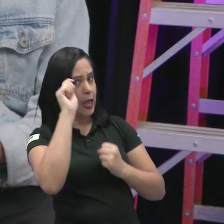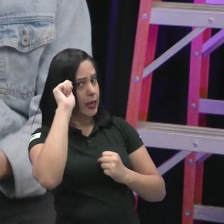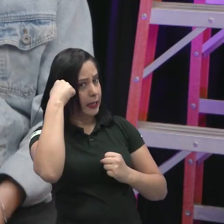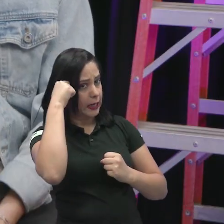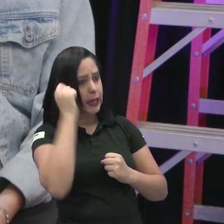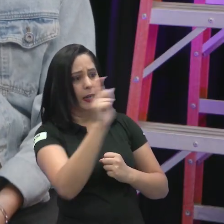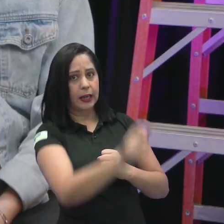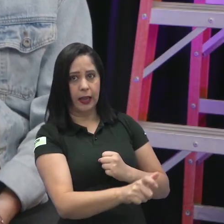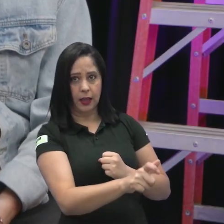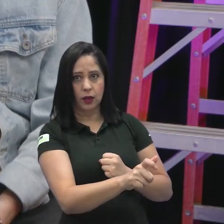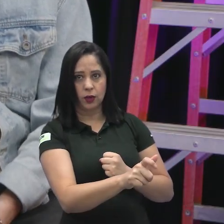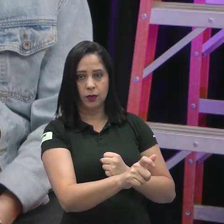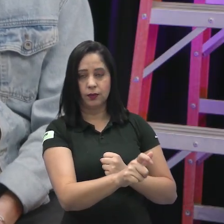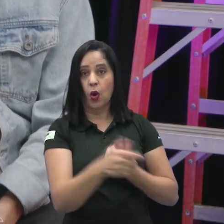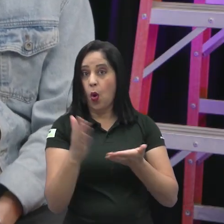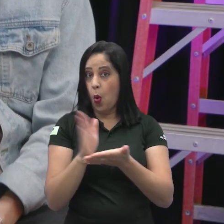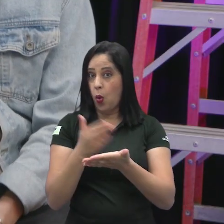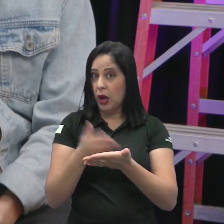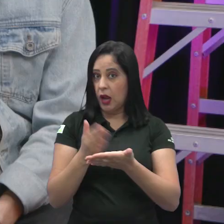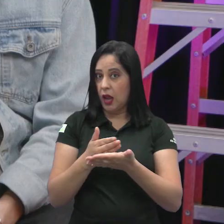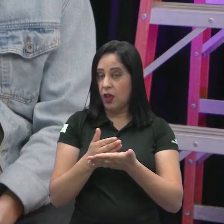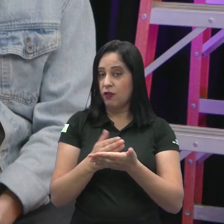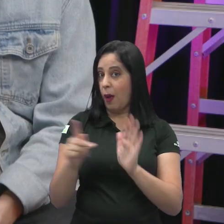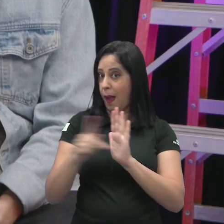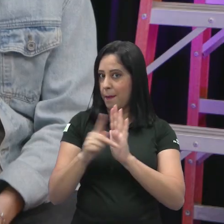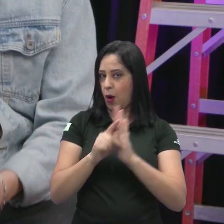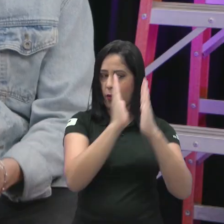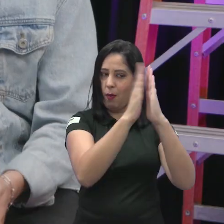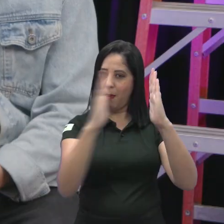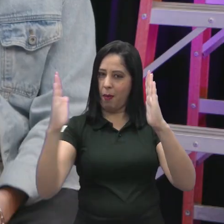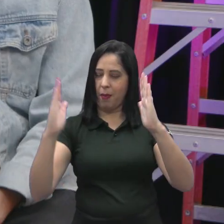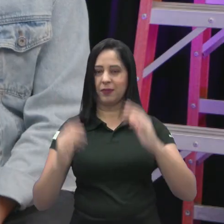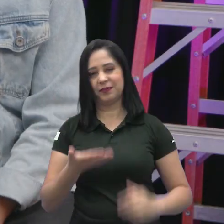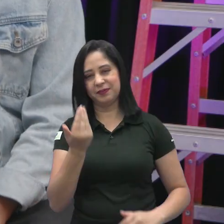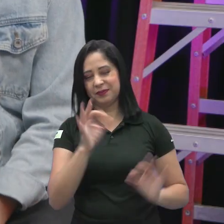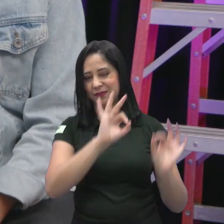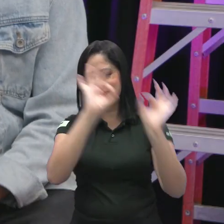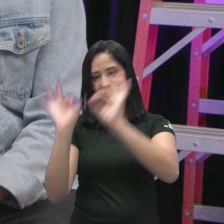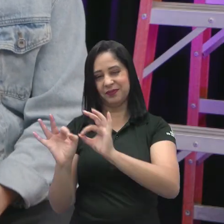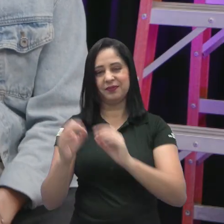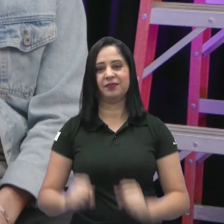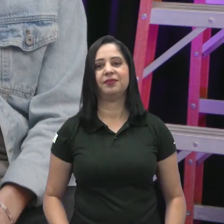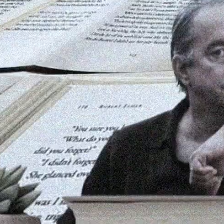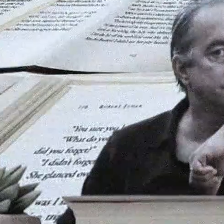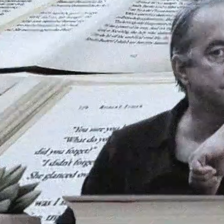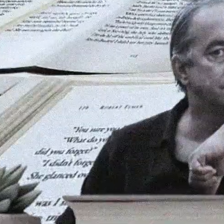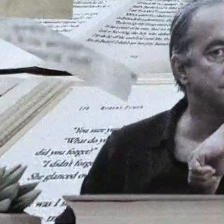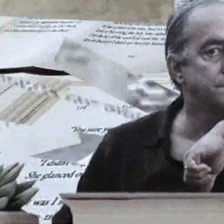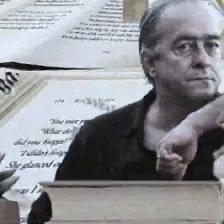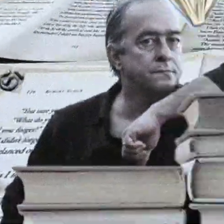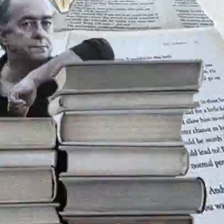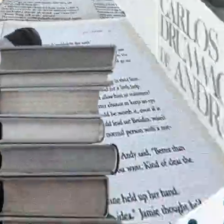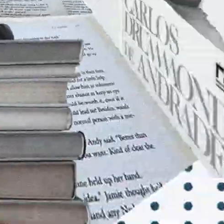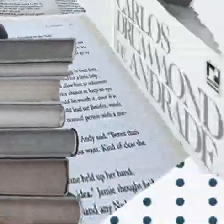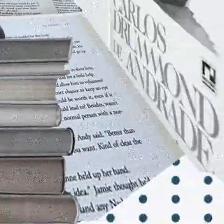negro acusado injustamente. E o melhor, esse livro tem na biblioteca. Vamos lá conferir.